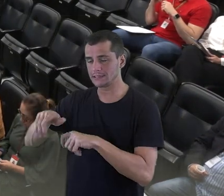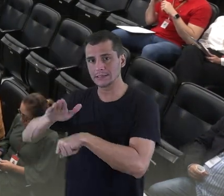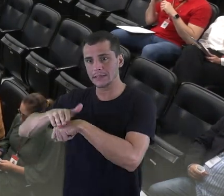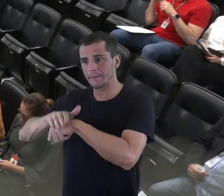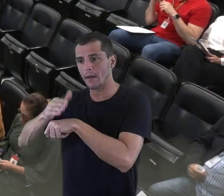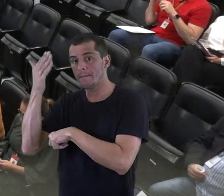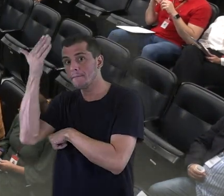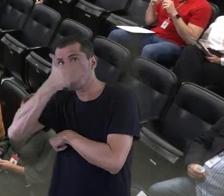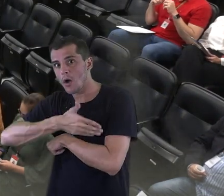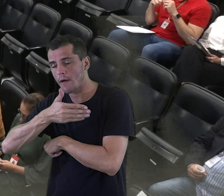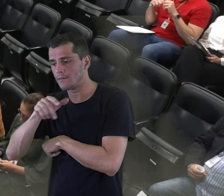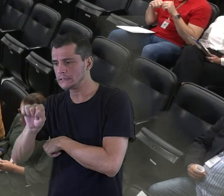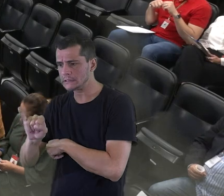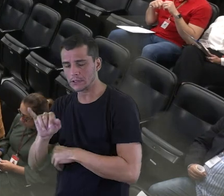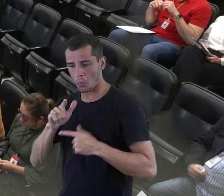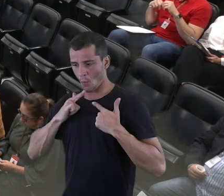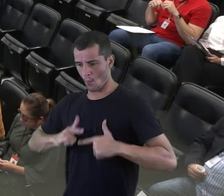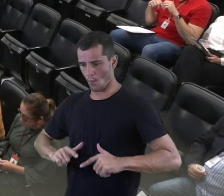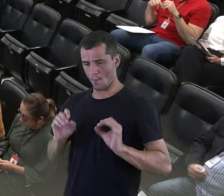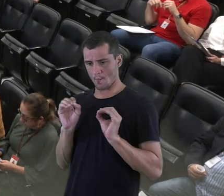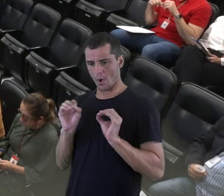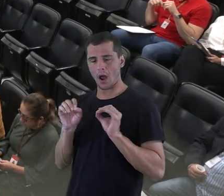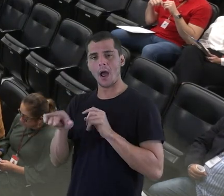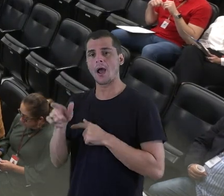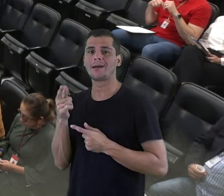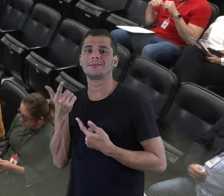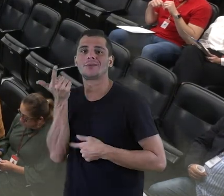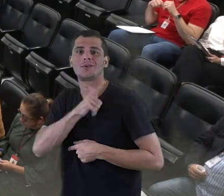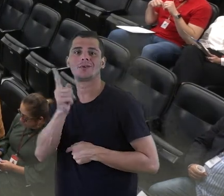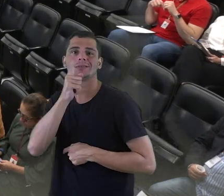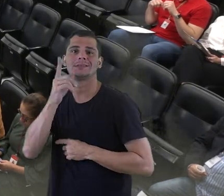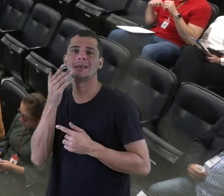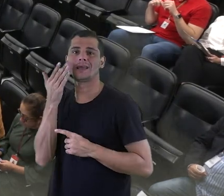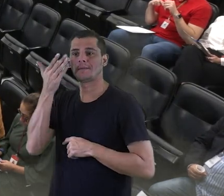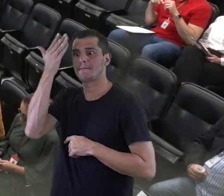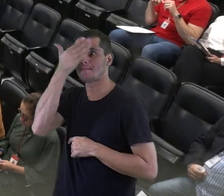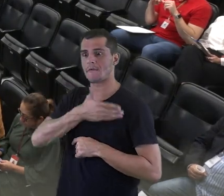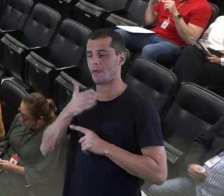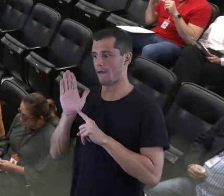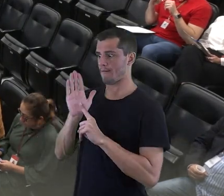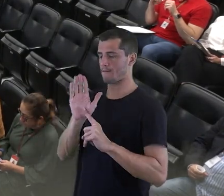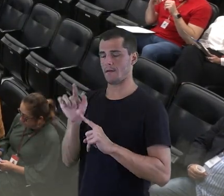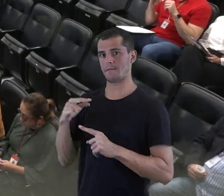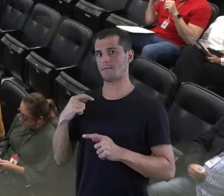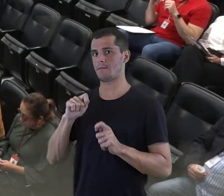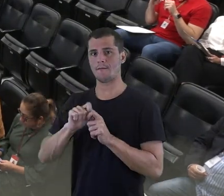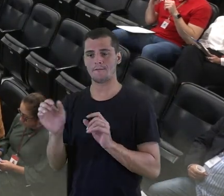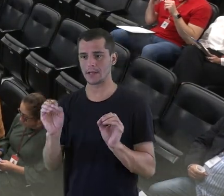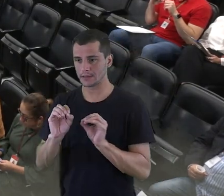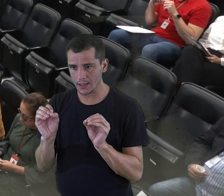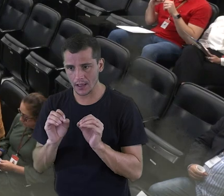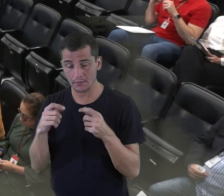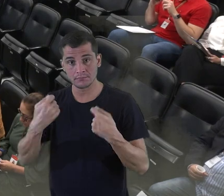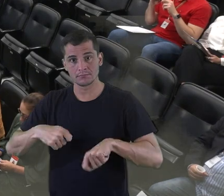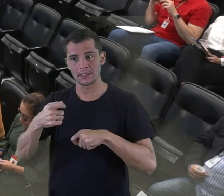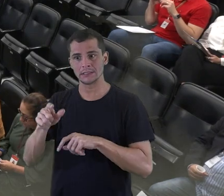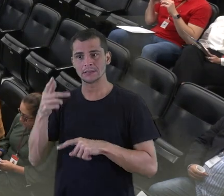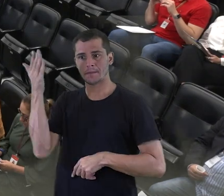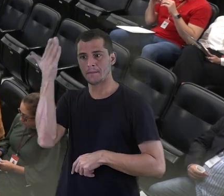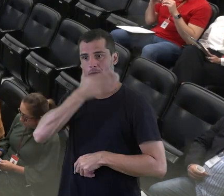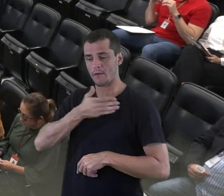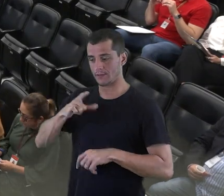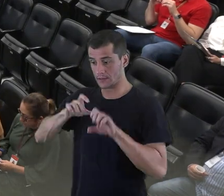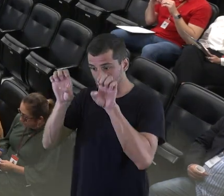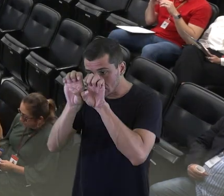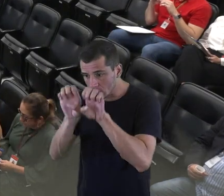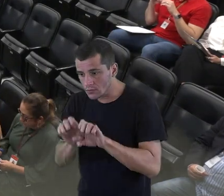provar que você tem uma estrutura de proteção de dados adequada e aí o que você precisa provar para